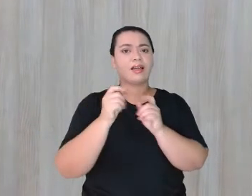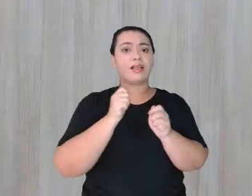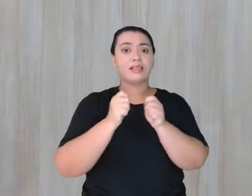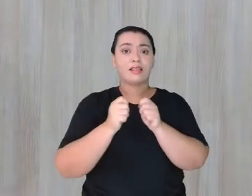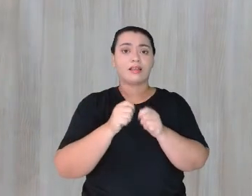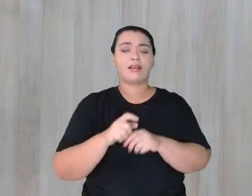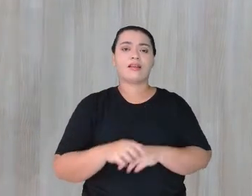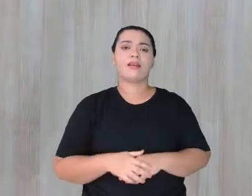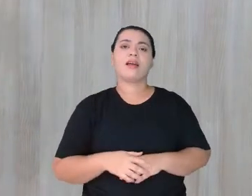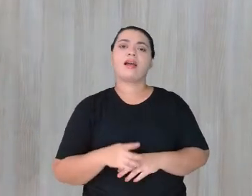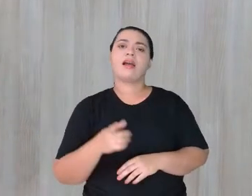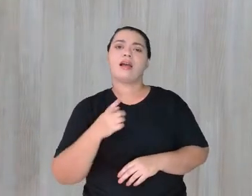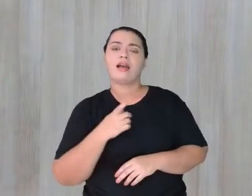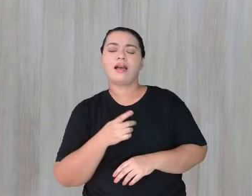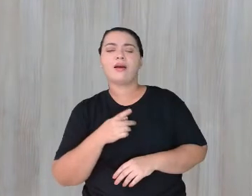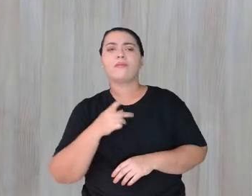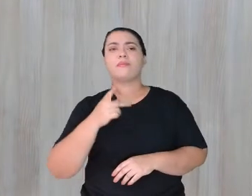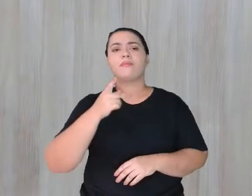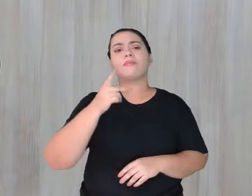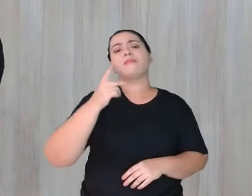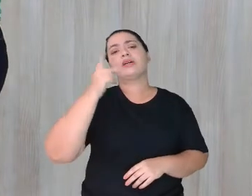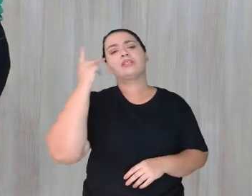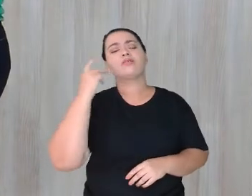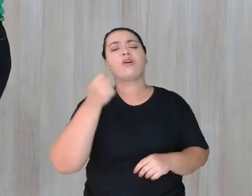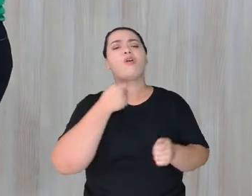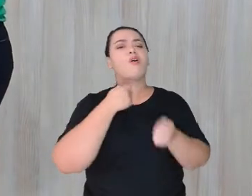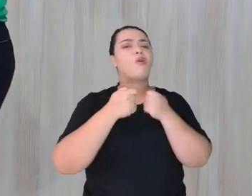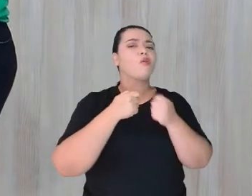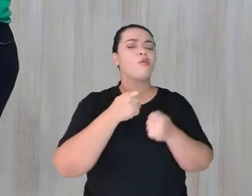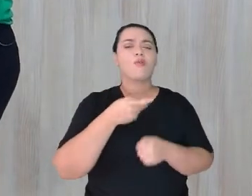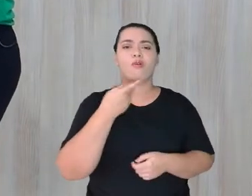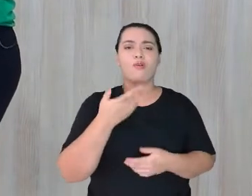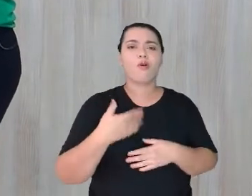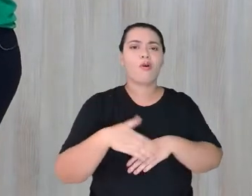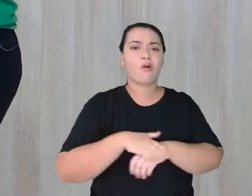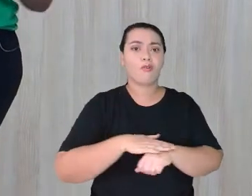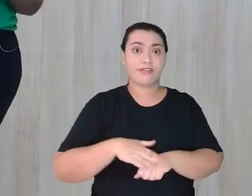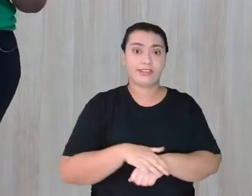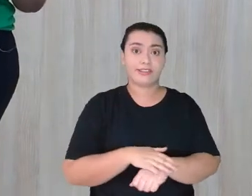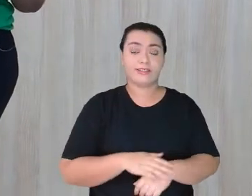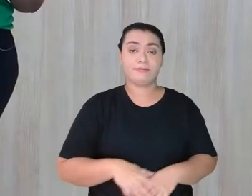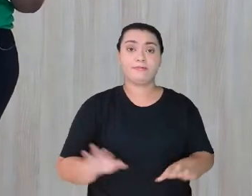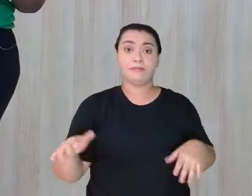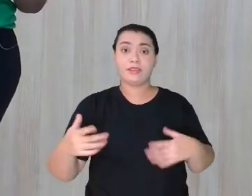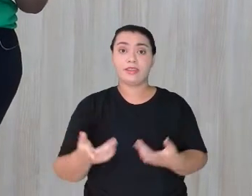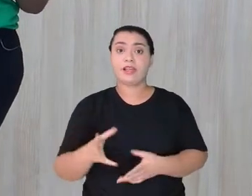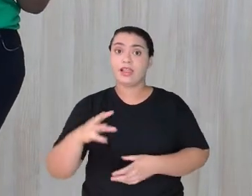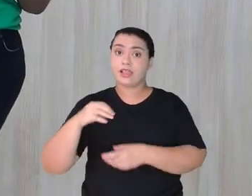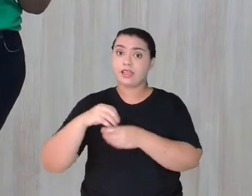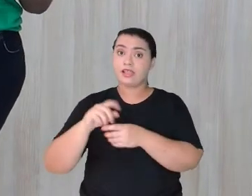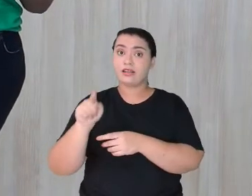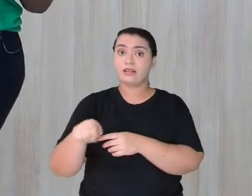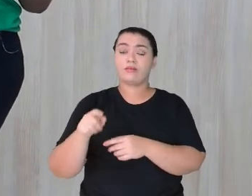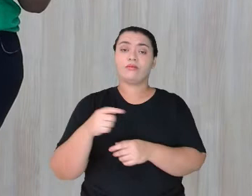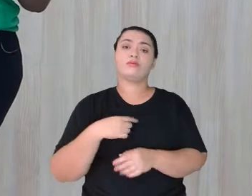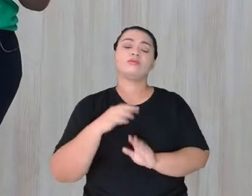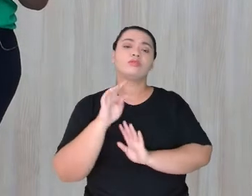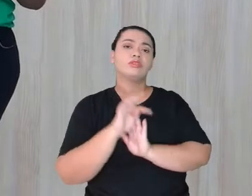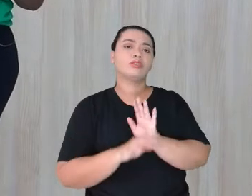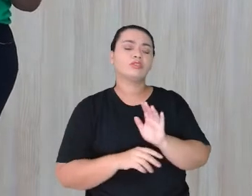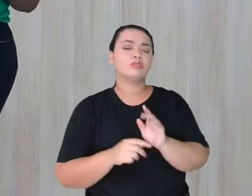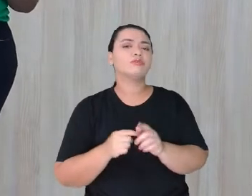vai ver uma pessoa nativa de outro lugar falando. No texto jornalístico, a gente utiliza essa